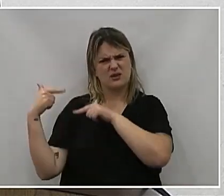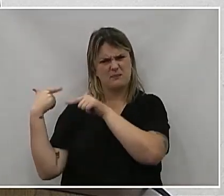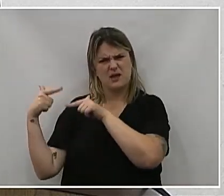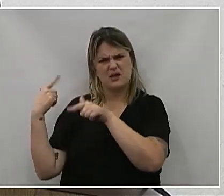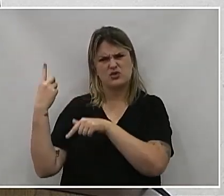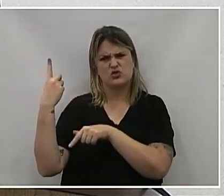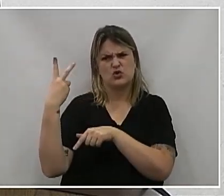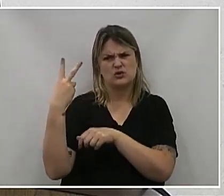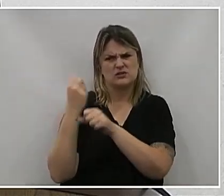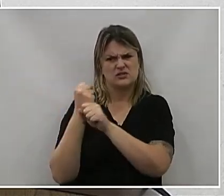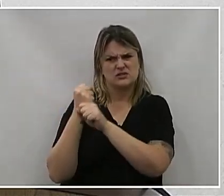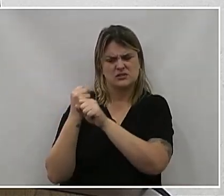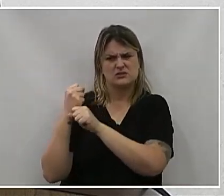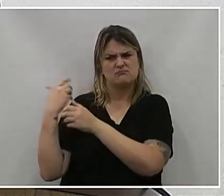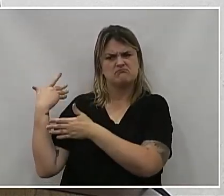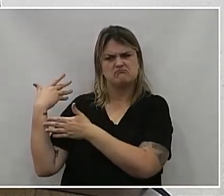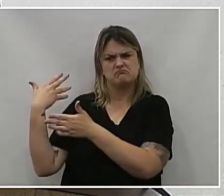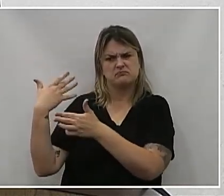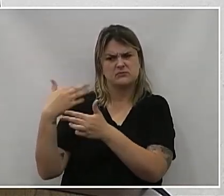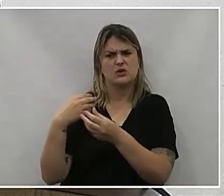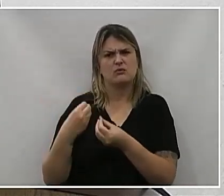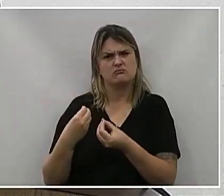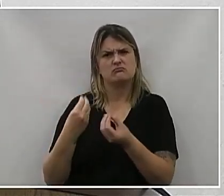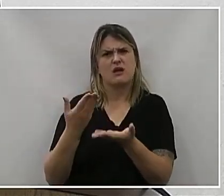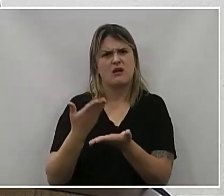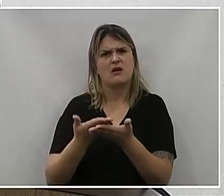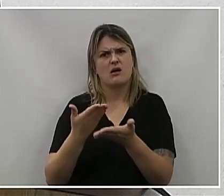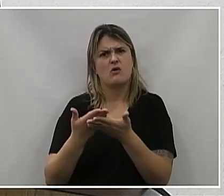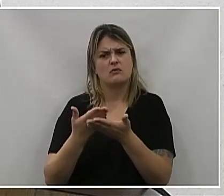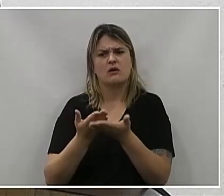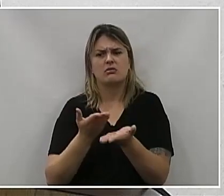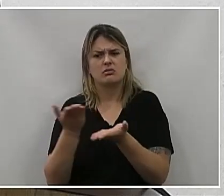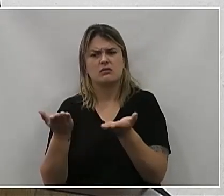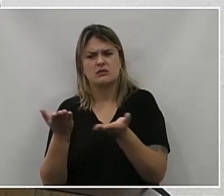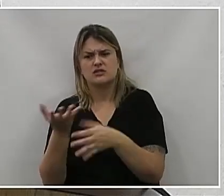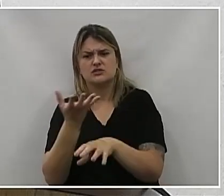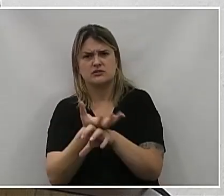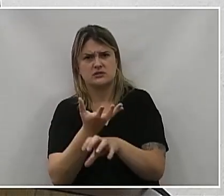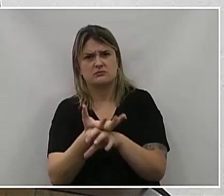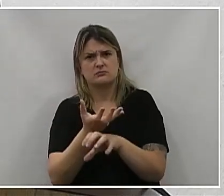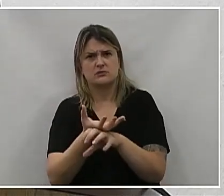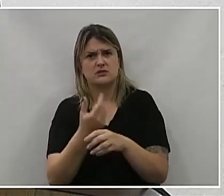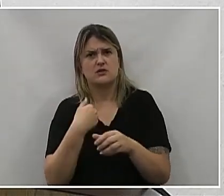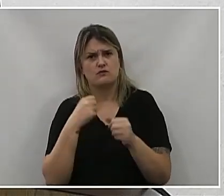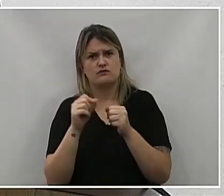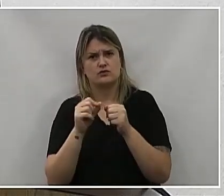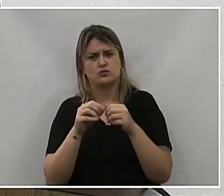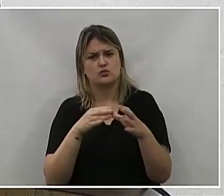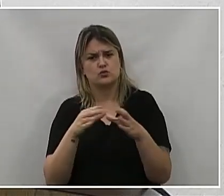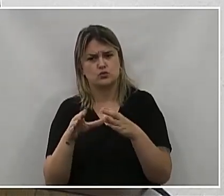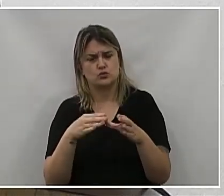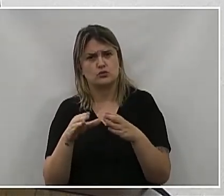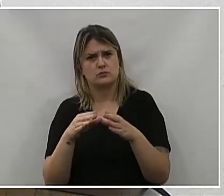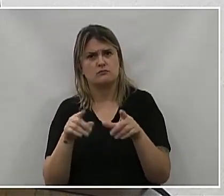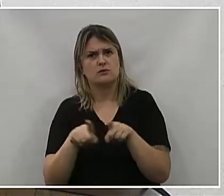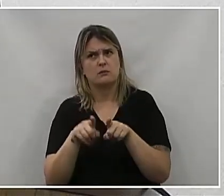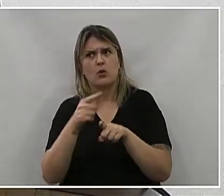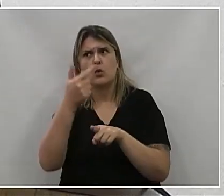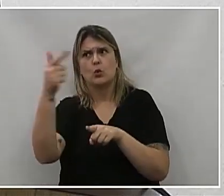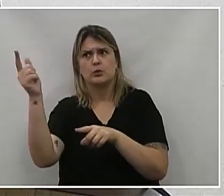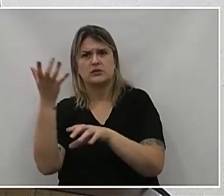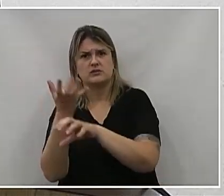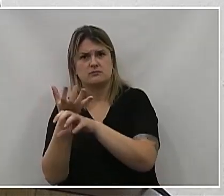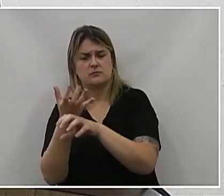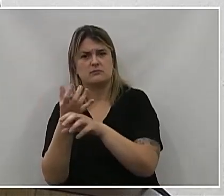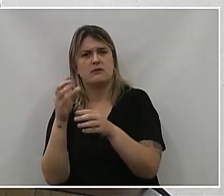na Uniuv, sempre dando aula, atendendo a disciplina que eu fiz concurso público, dando aula em outras disciplinas, porque às